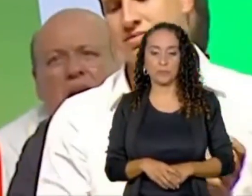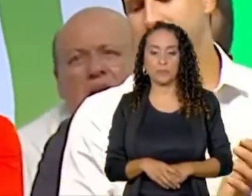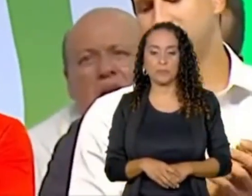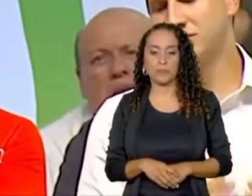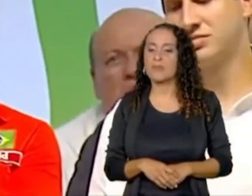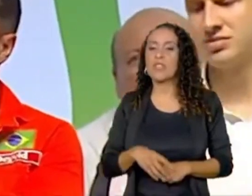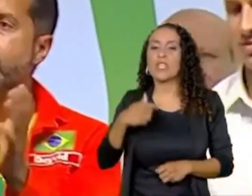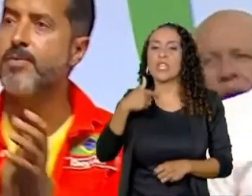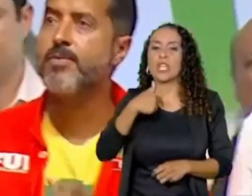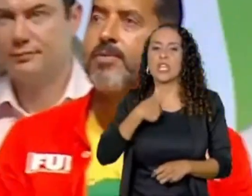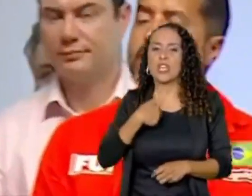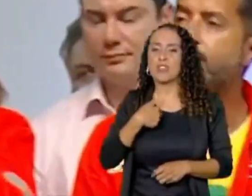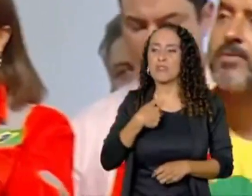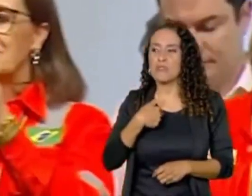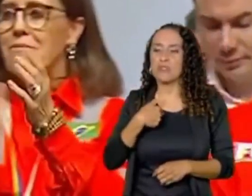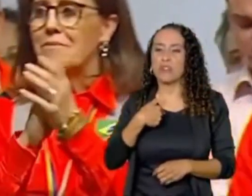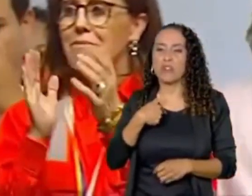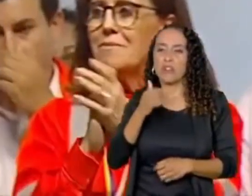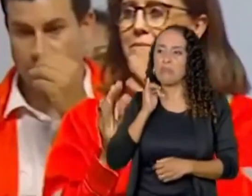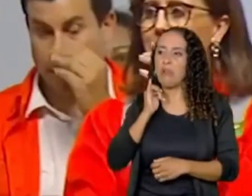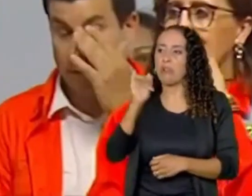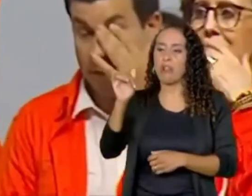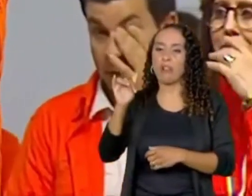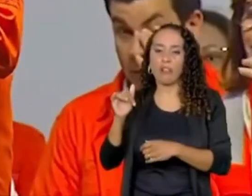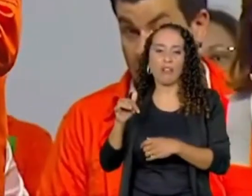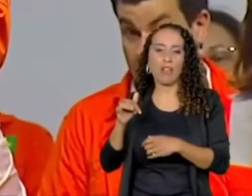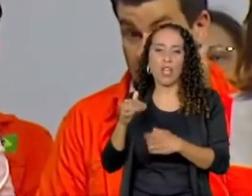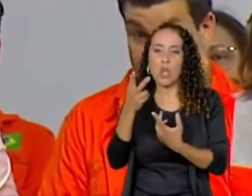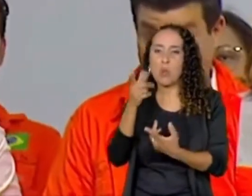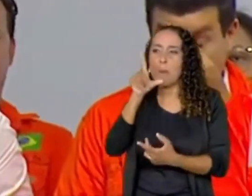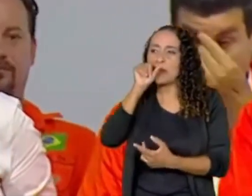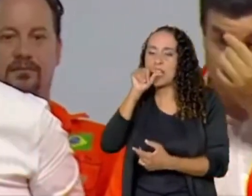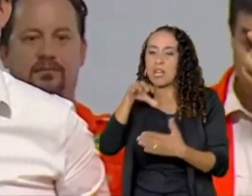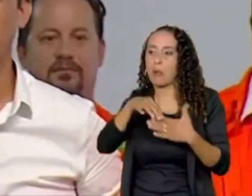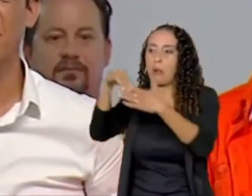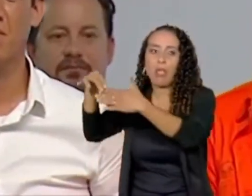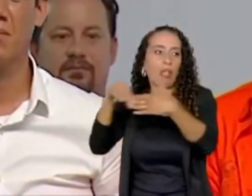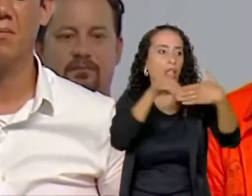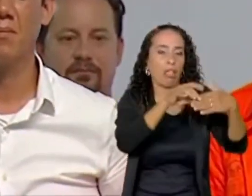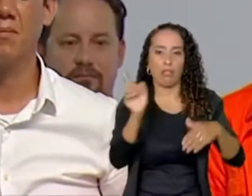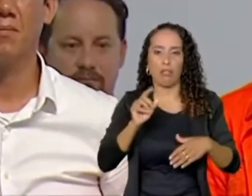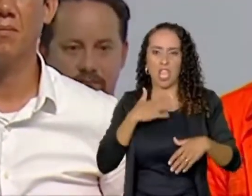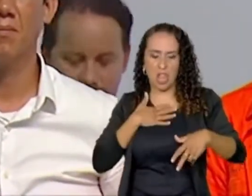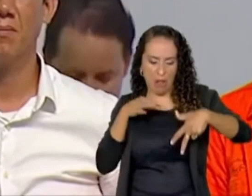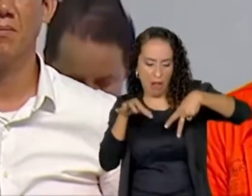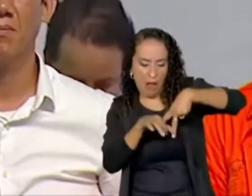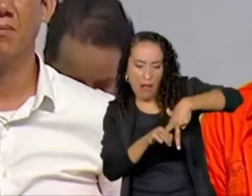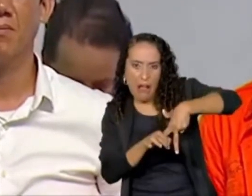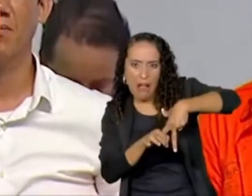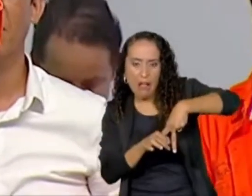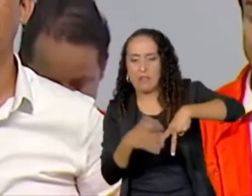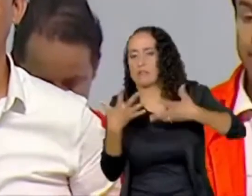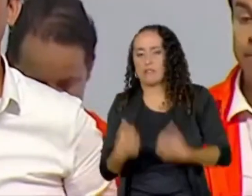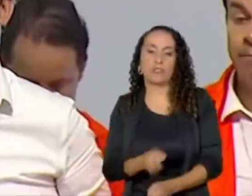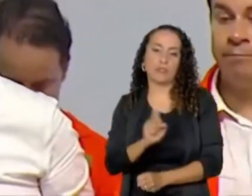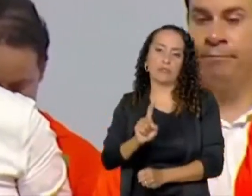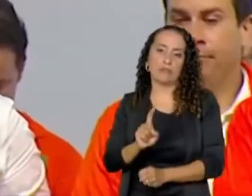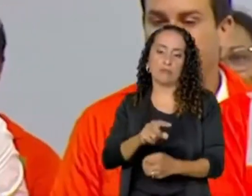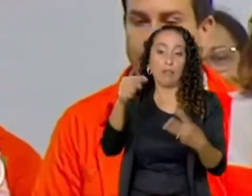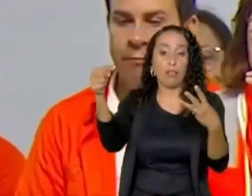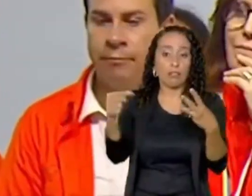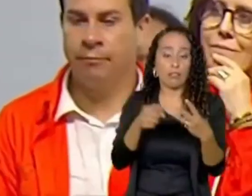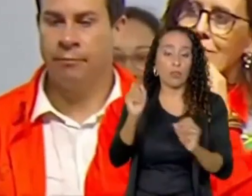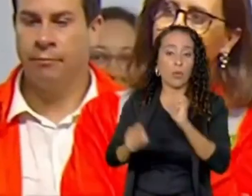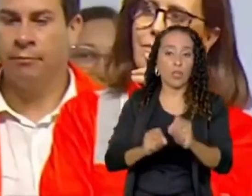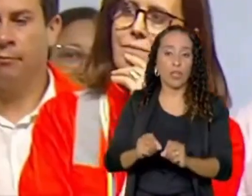eu não sou pombo correio e a minha canela não aceita tornozeleira. E a terceira coisa